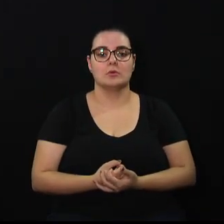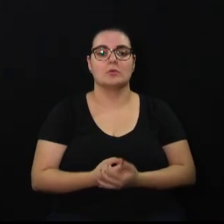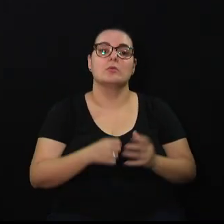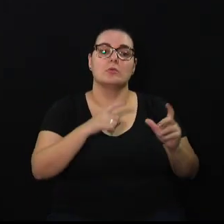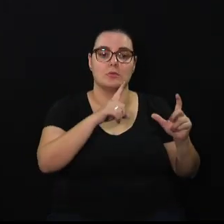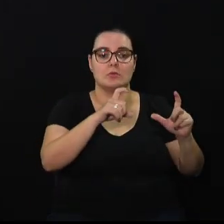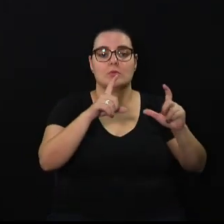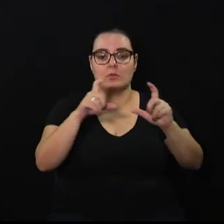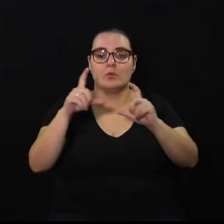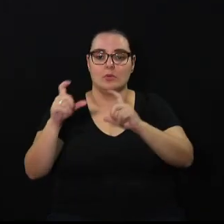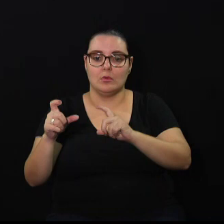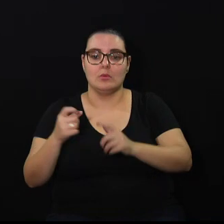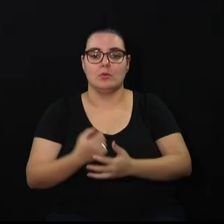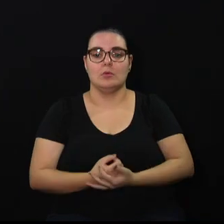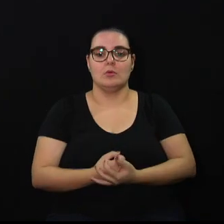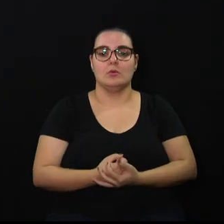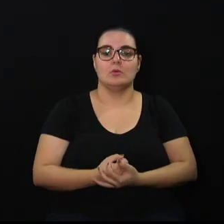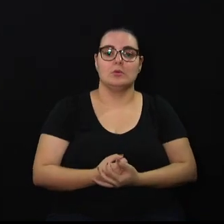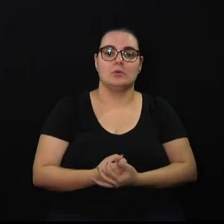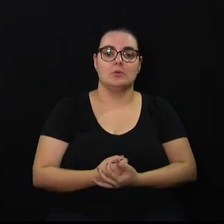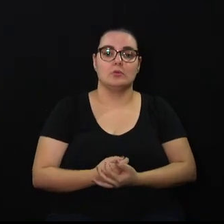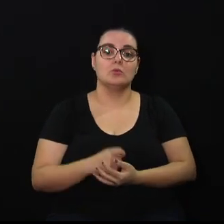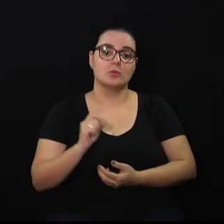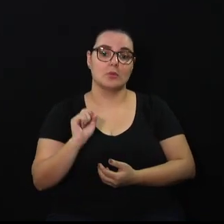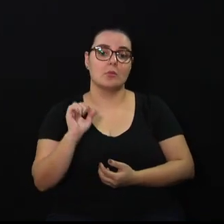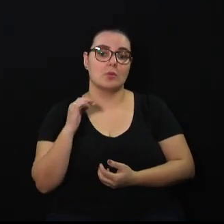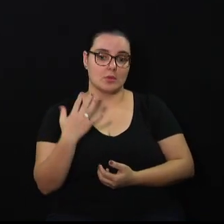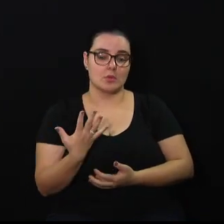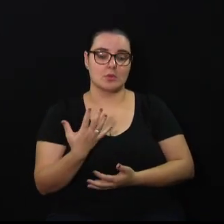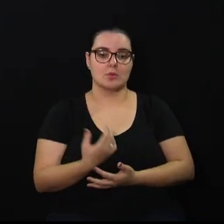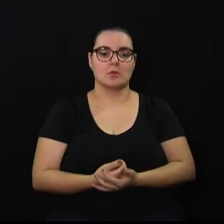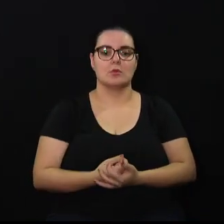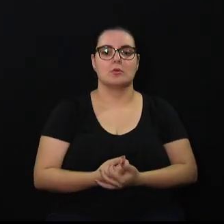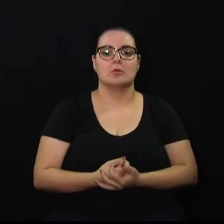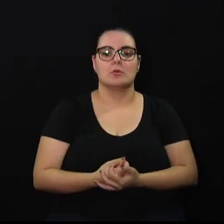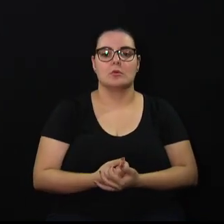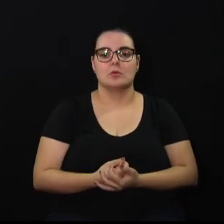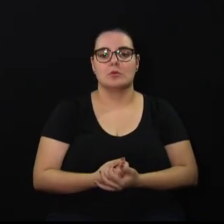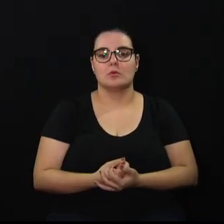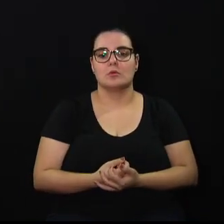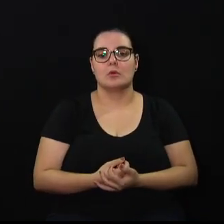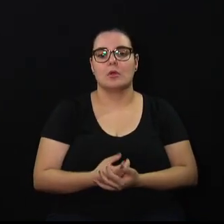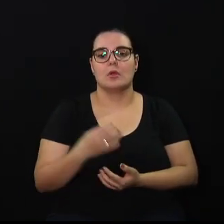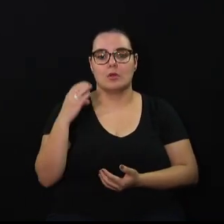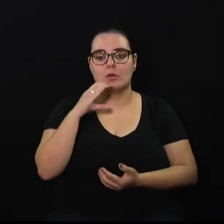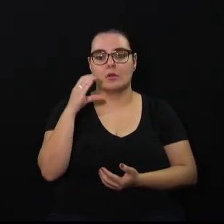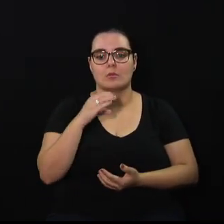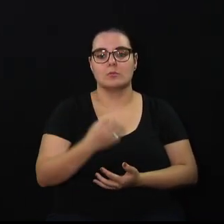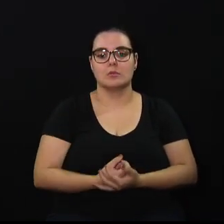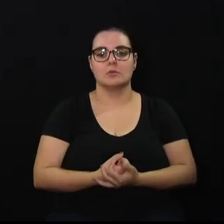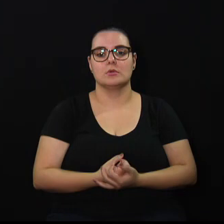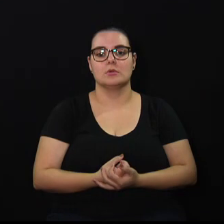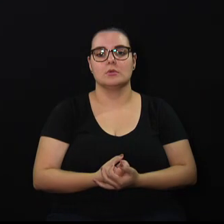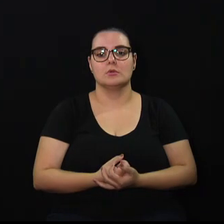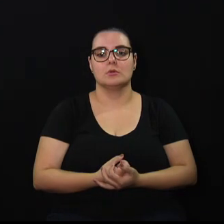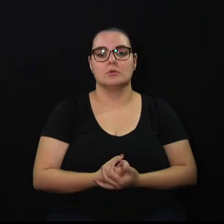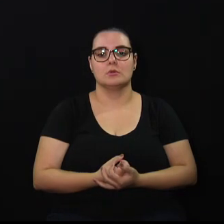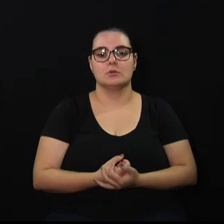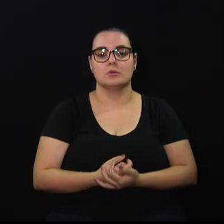de algumas possibilidades que eu vou tá passando meio que rapidinho tá de